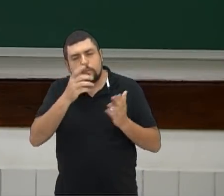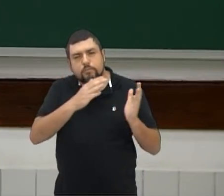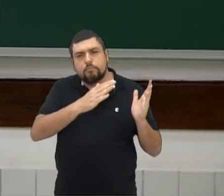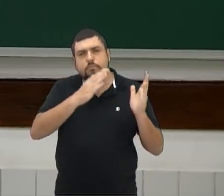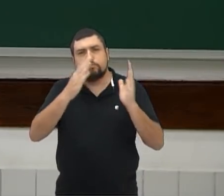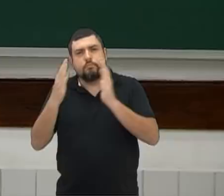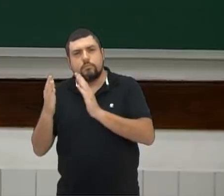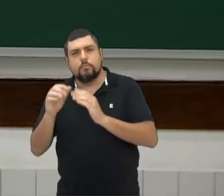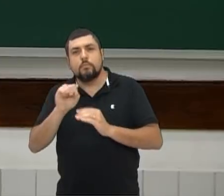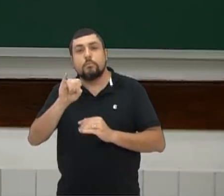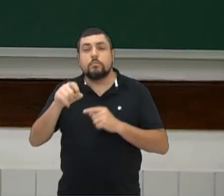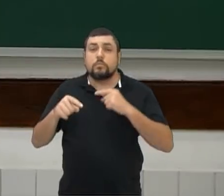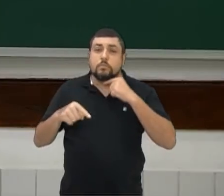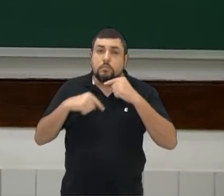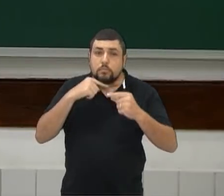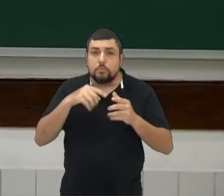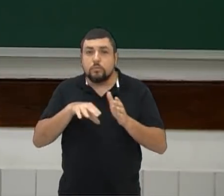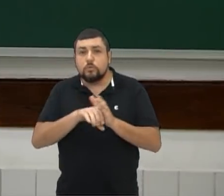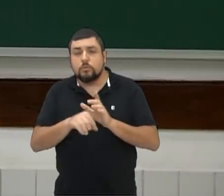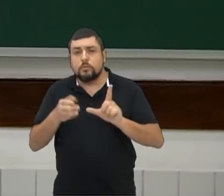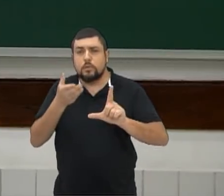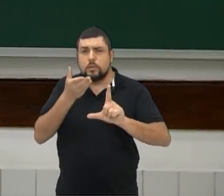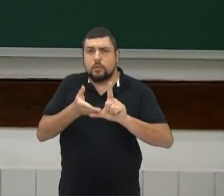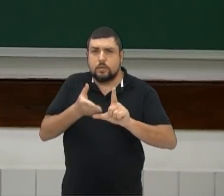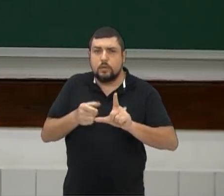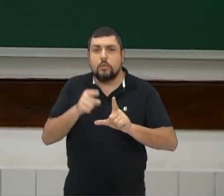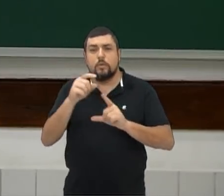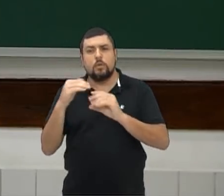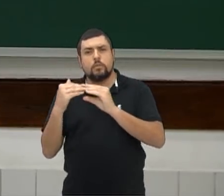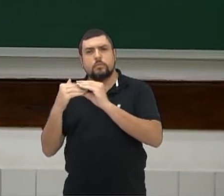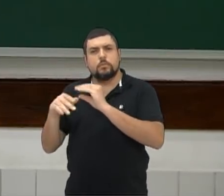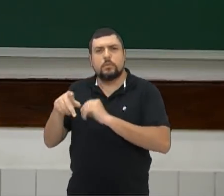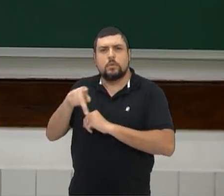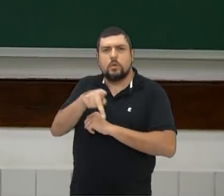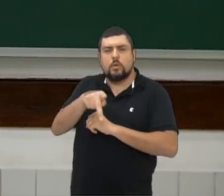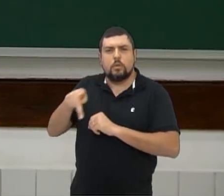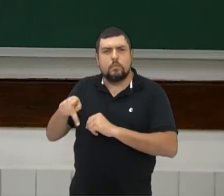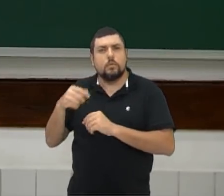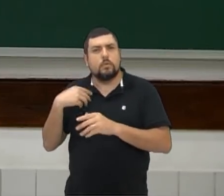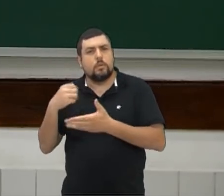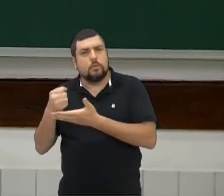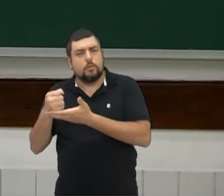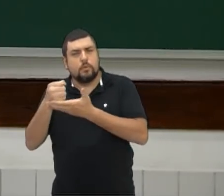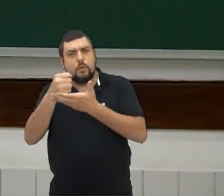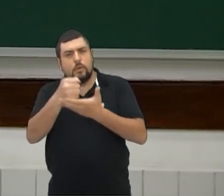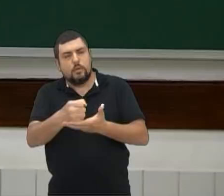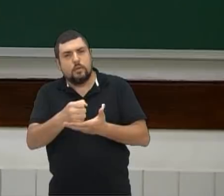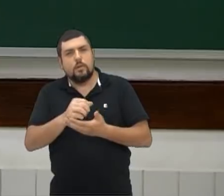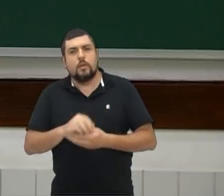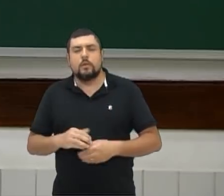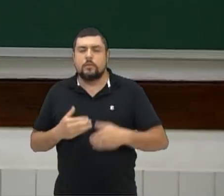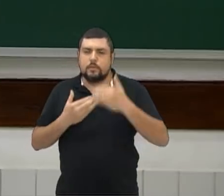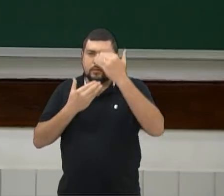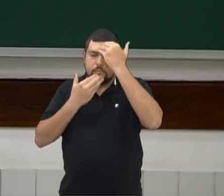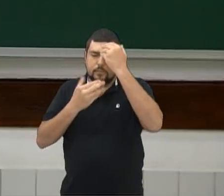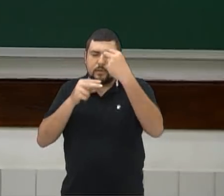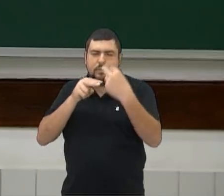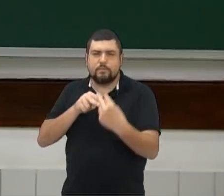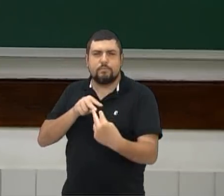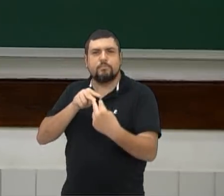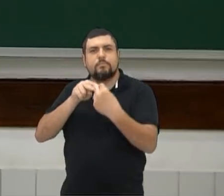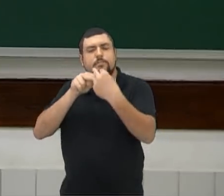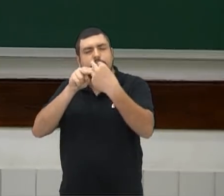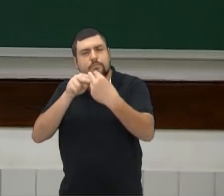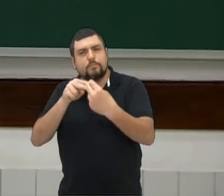dúvida, entre no Classroom e mande mensagem para o seu professor para que ele possa lhe auxiliar também. O professor agradece o acompanhamento das